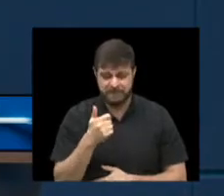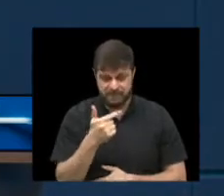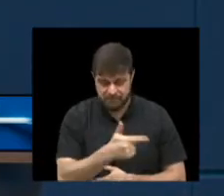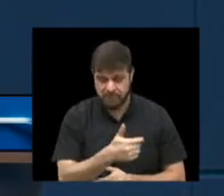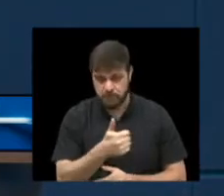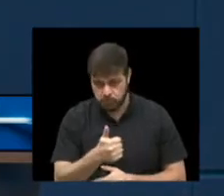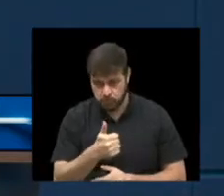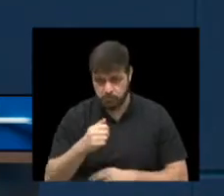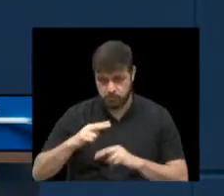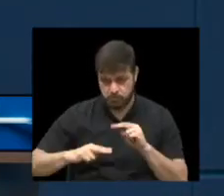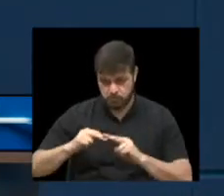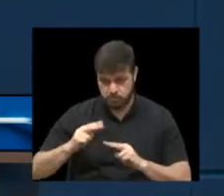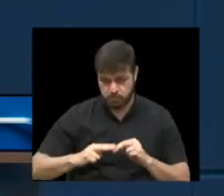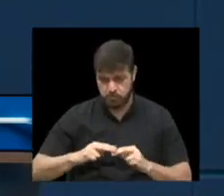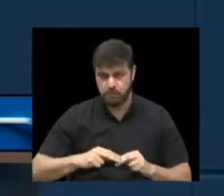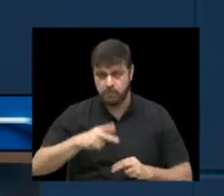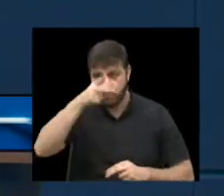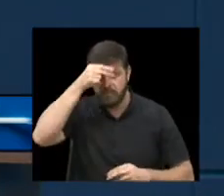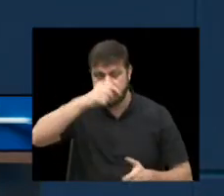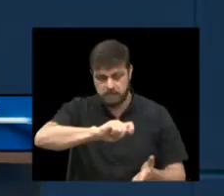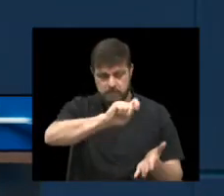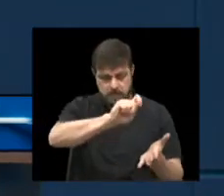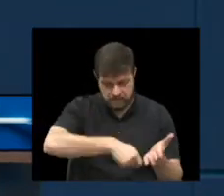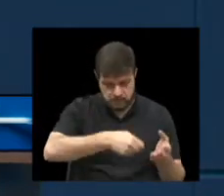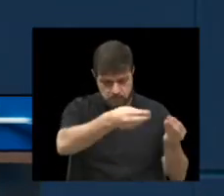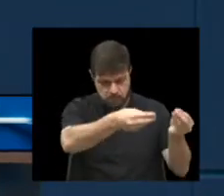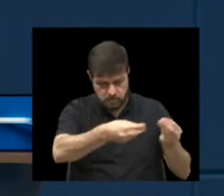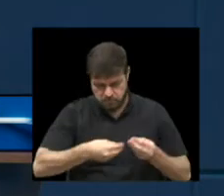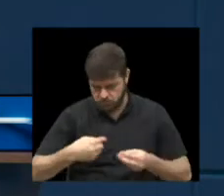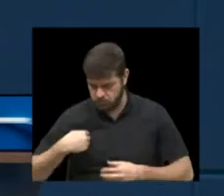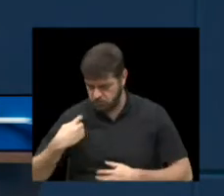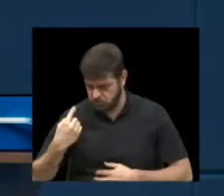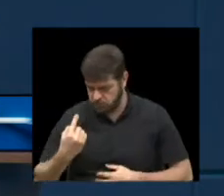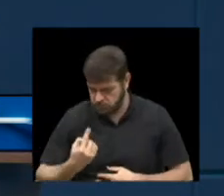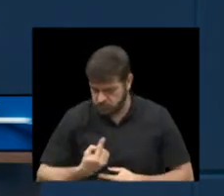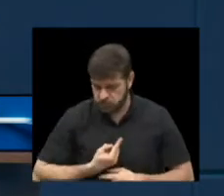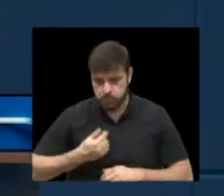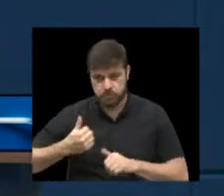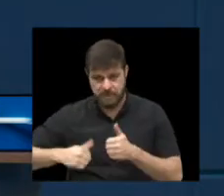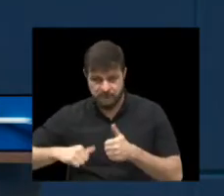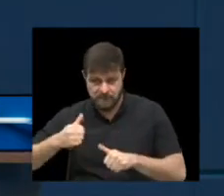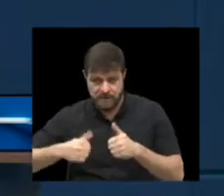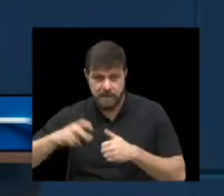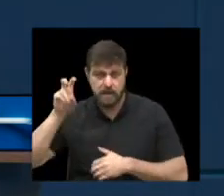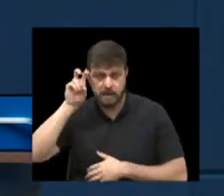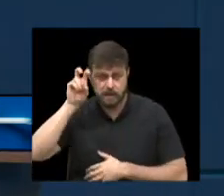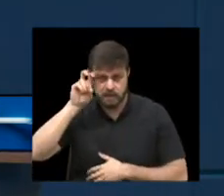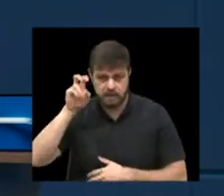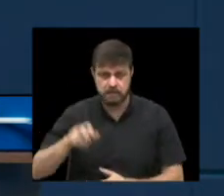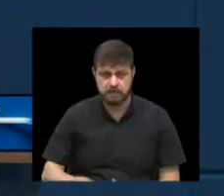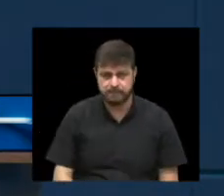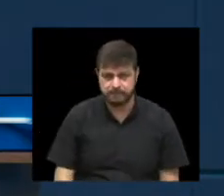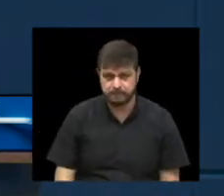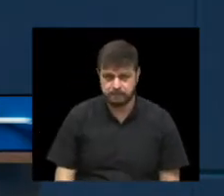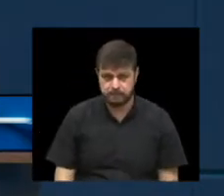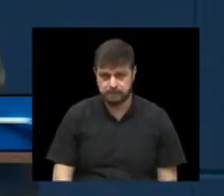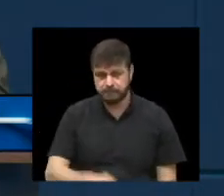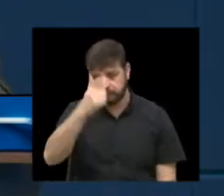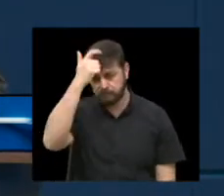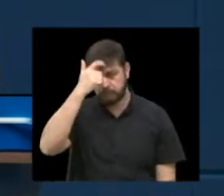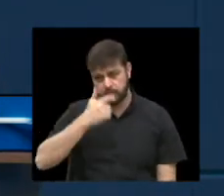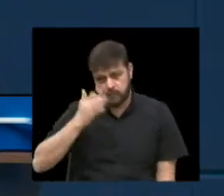esse projeto para que nós apreciássemos aqui. Então, nessa linha, vereador Gustavo Petro, acho